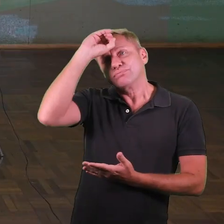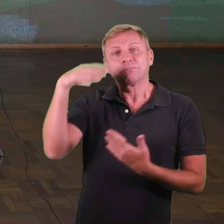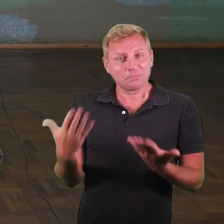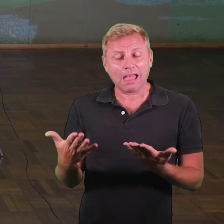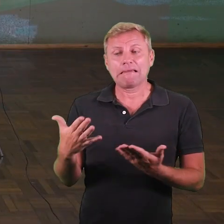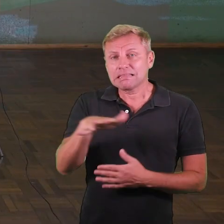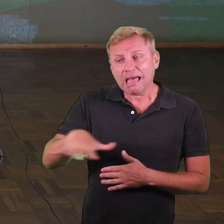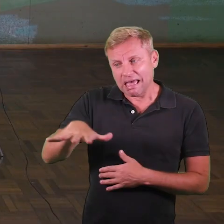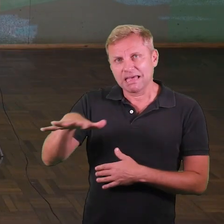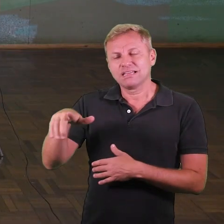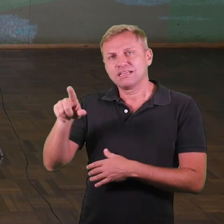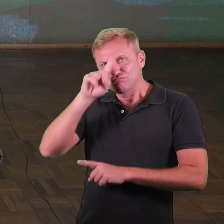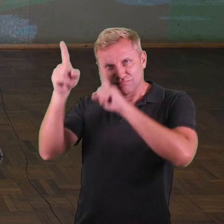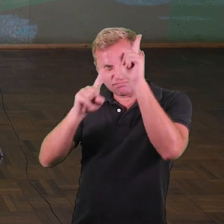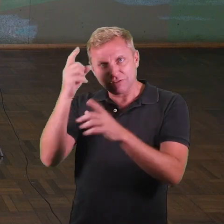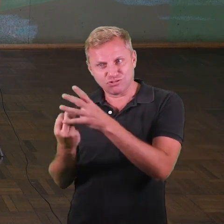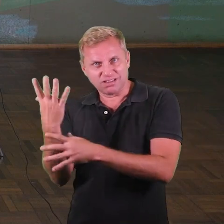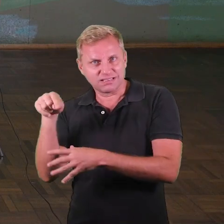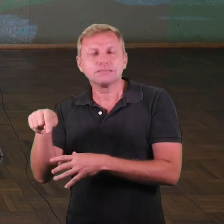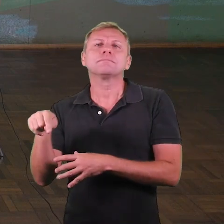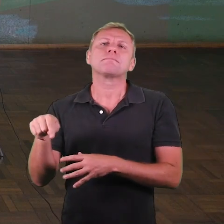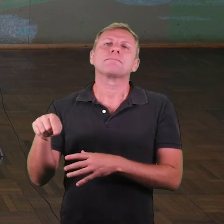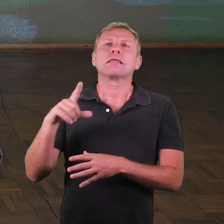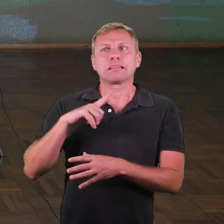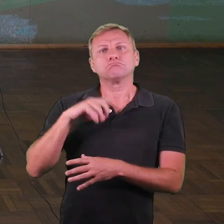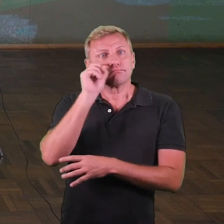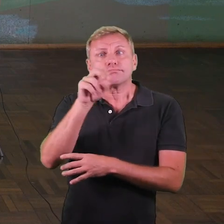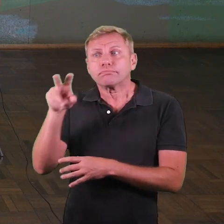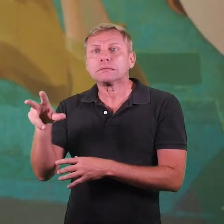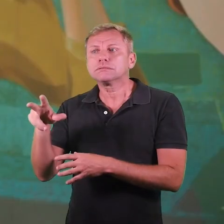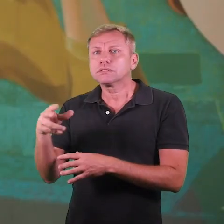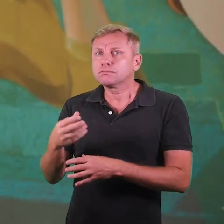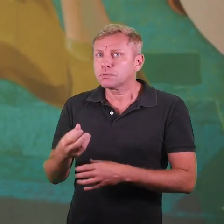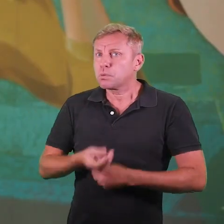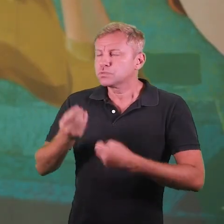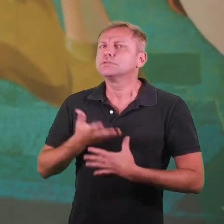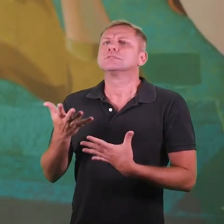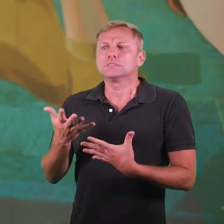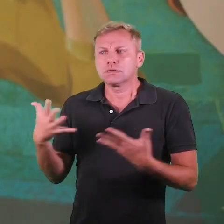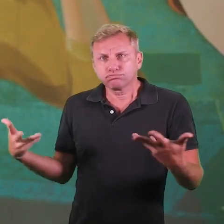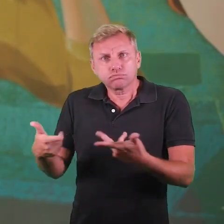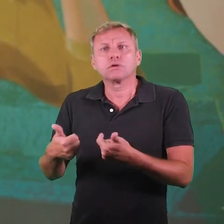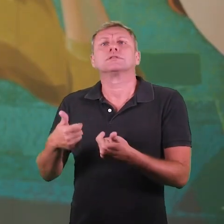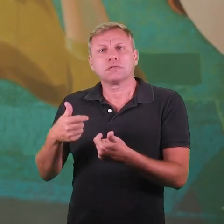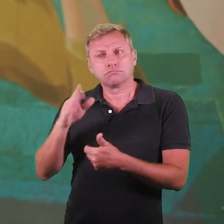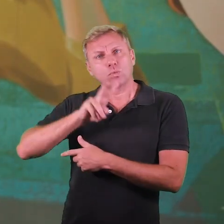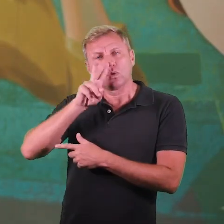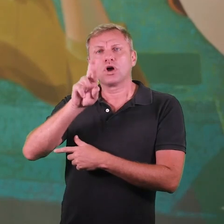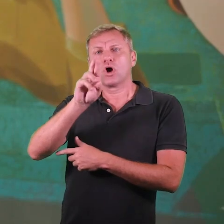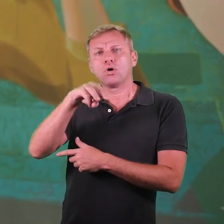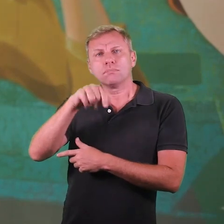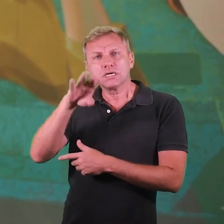de criação, nós temos visto realmente uma produção de qualidade muito alta de romances, coletânea